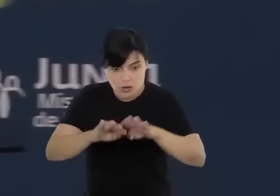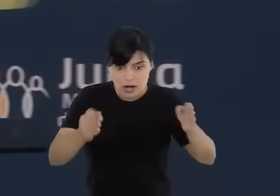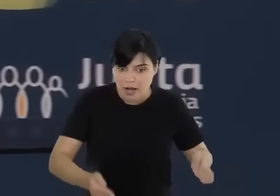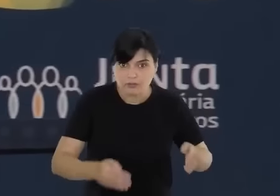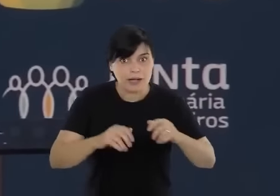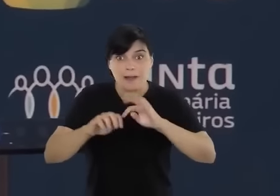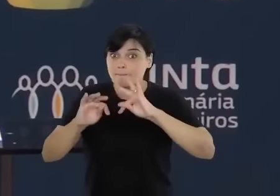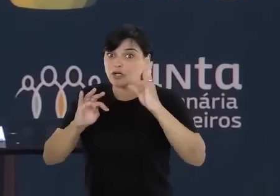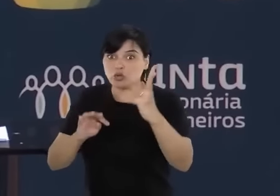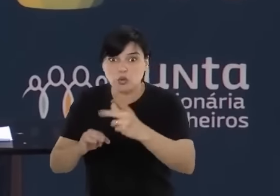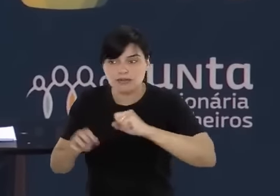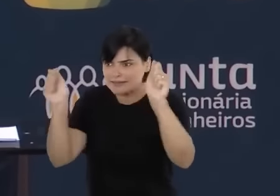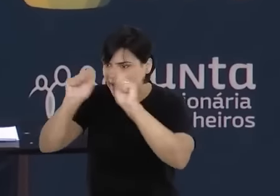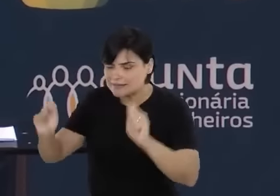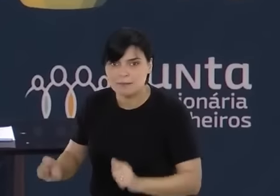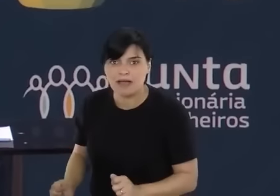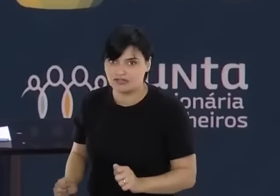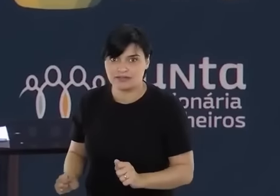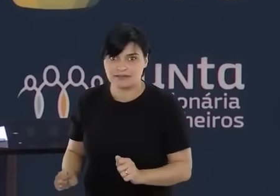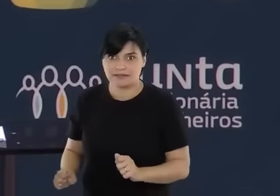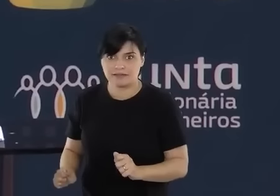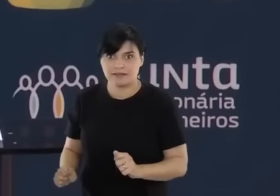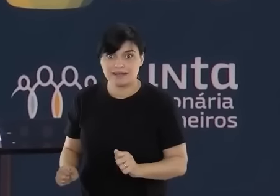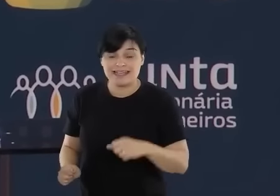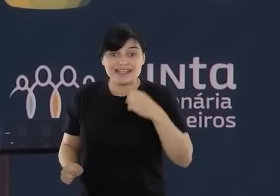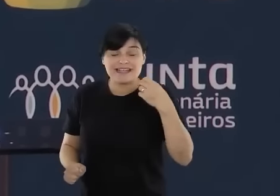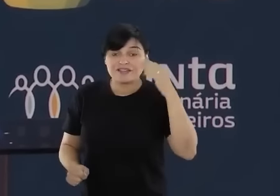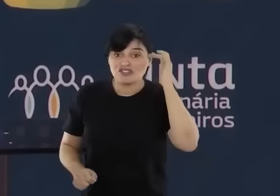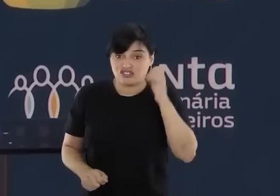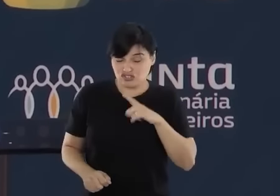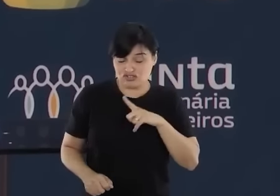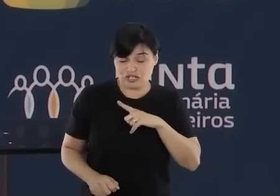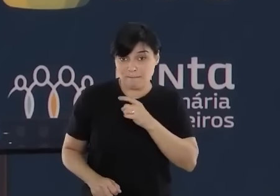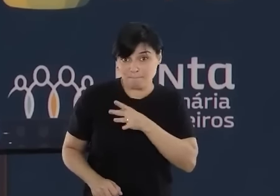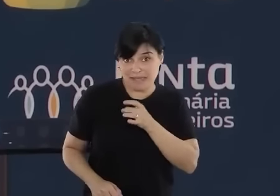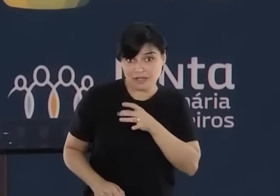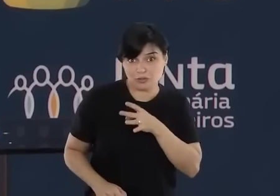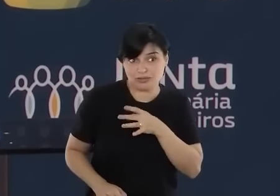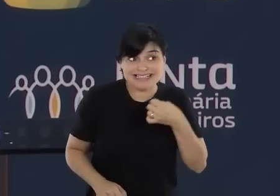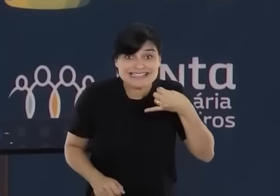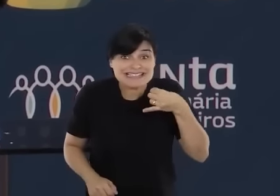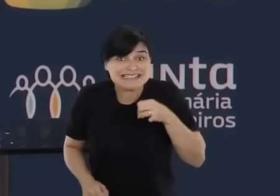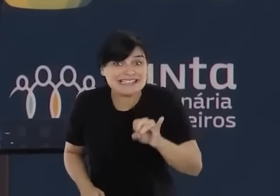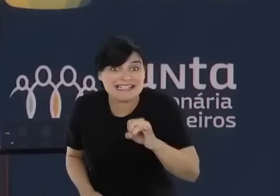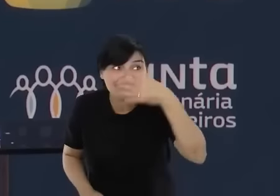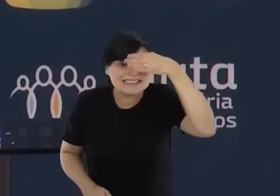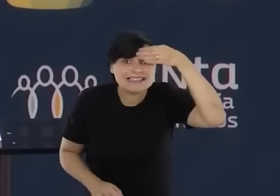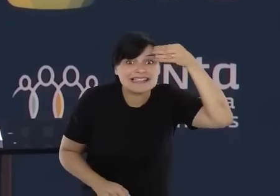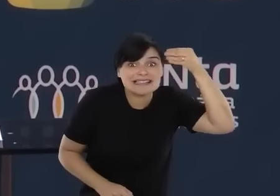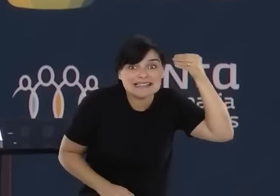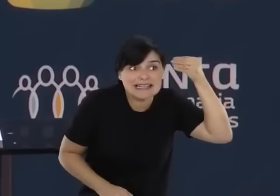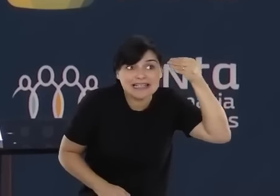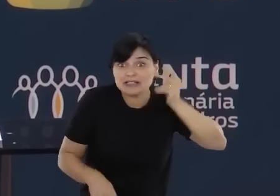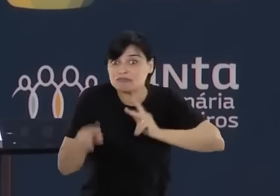Fúria que que fizeram criaram Um Altar genérico sem rótulo ao Deus desconhecido pensando se